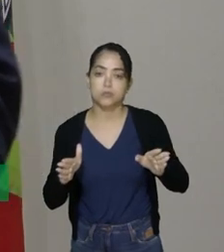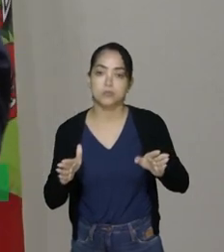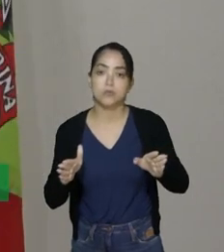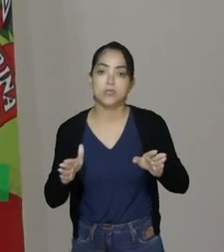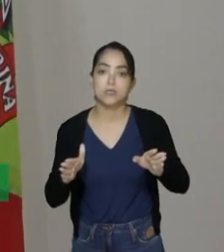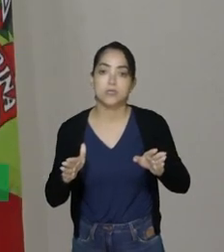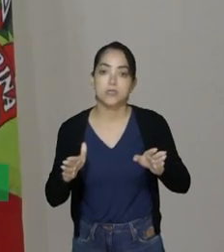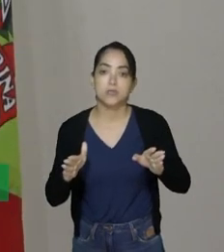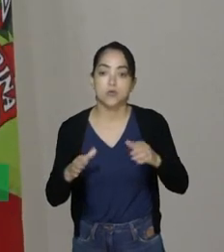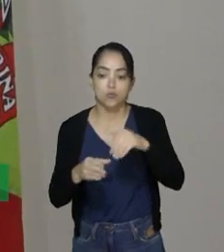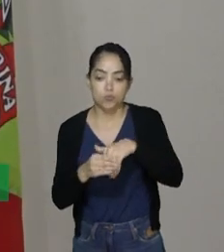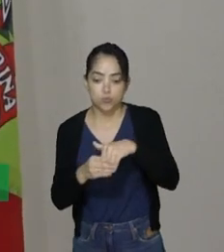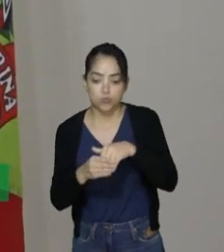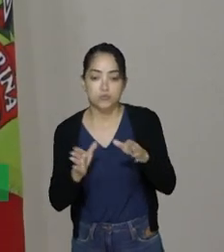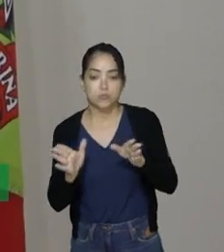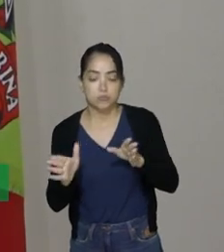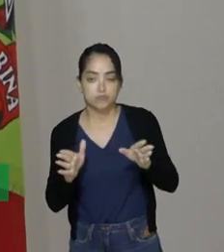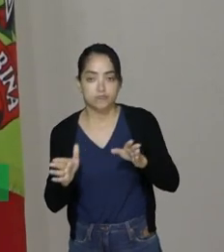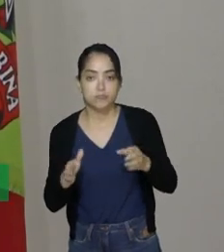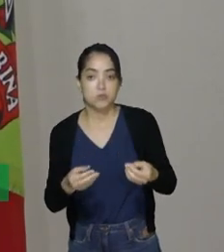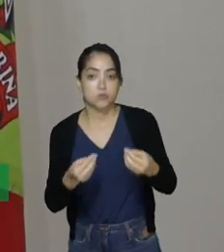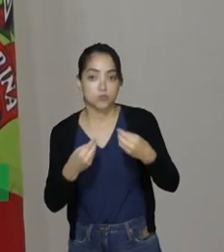os mandatos nos deram.